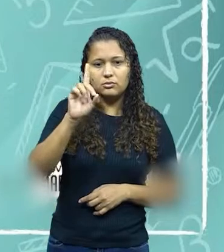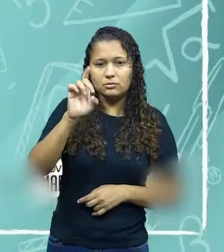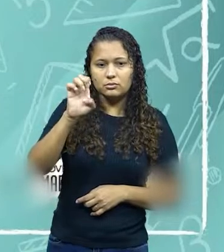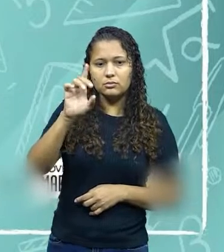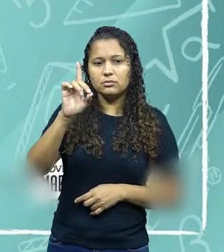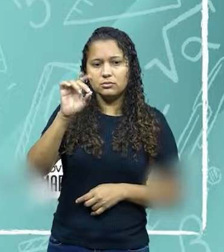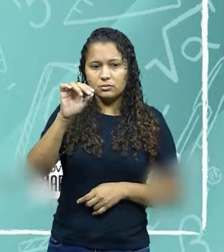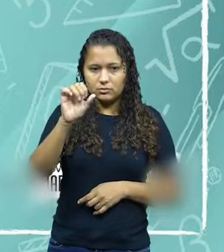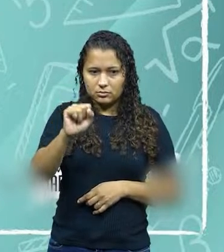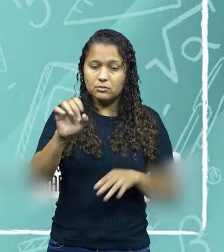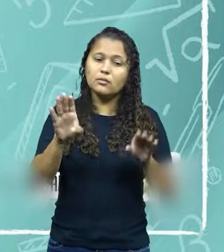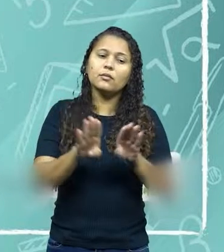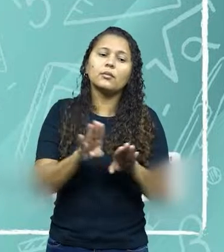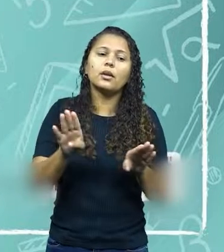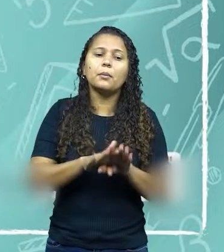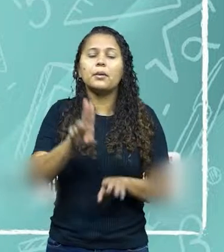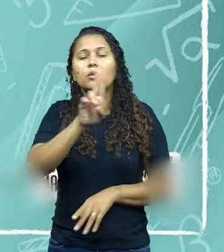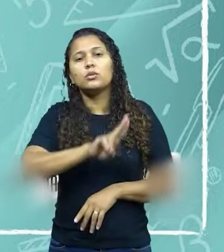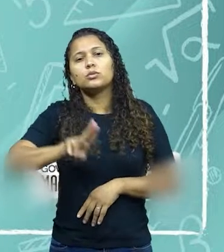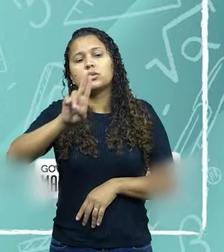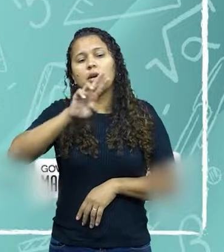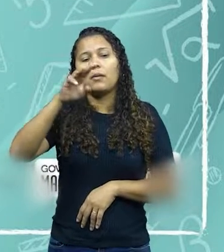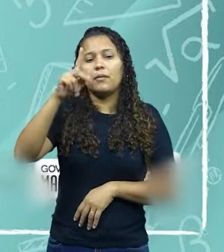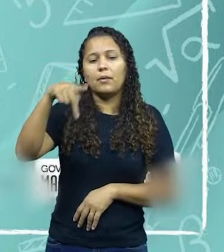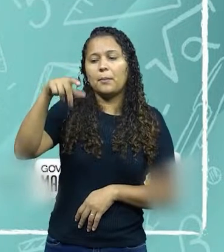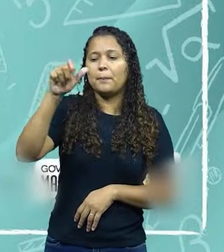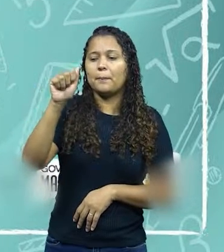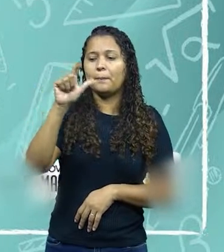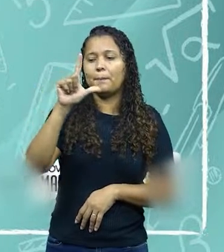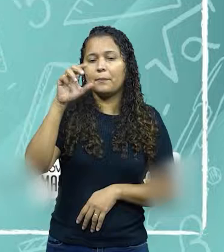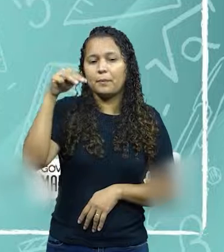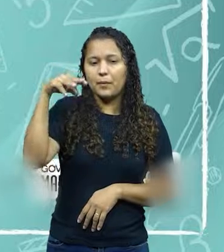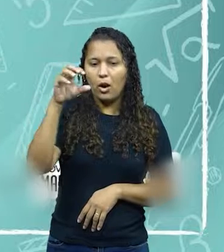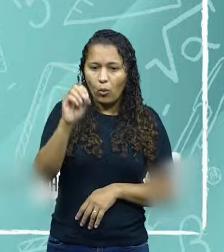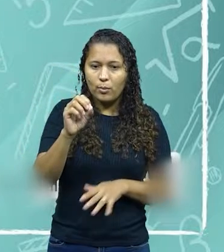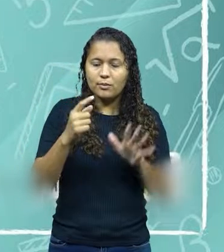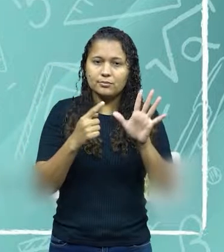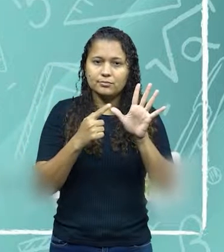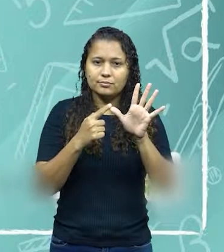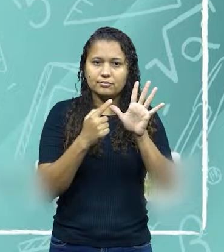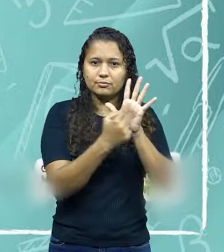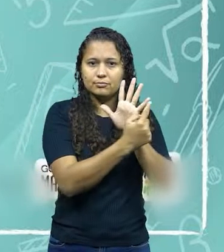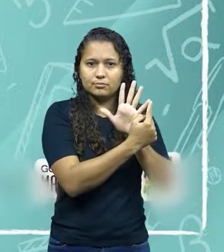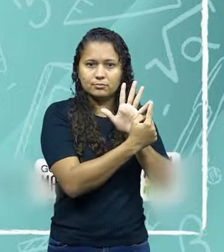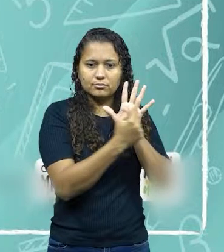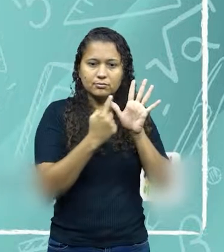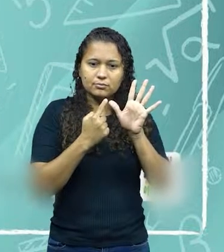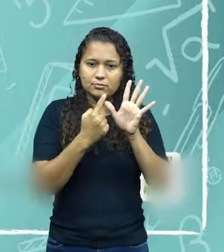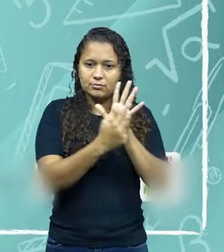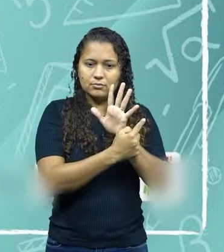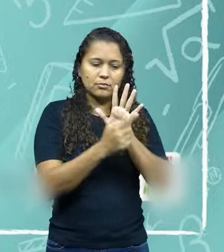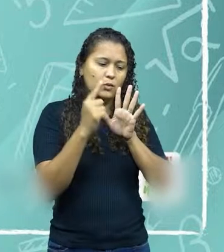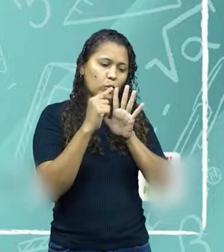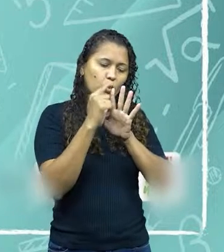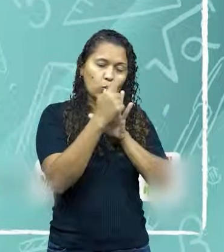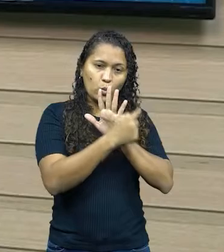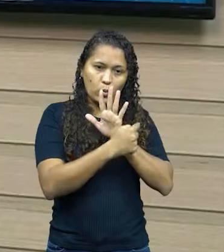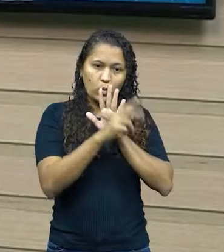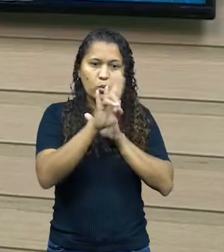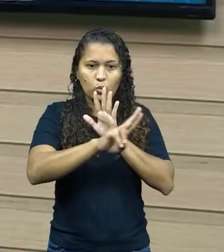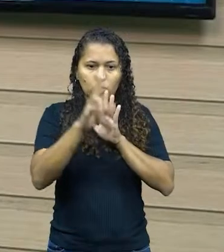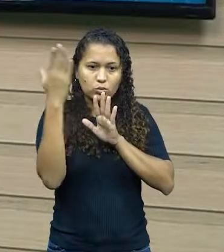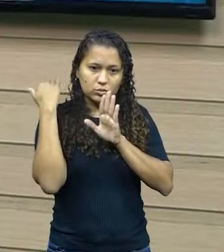normalmente. Também utilizavam a palma, o palmo, né? O palmo antigamente ele utilizava 4 dedos